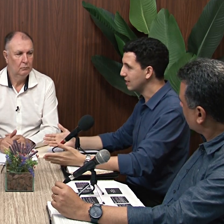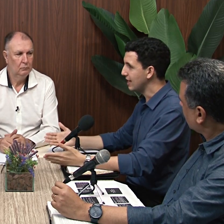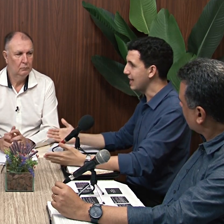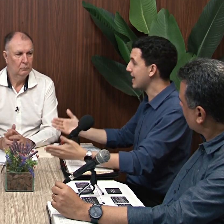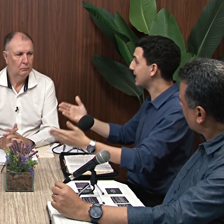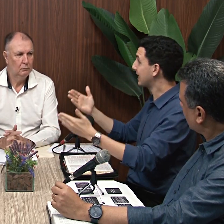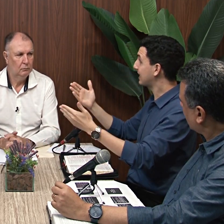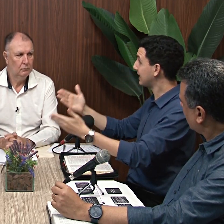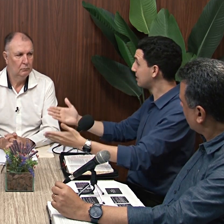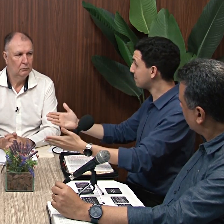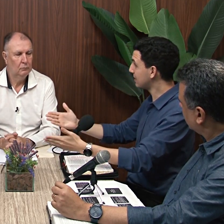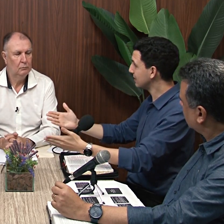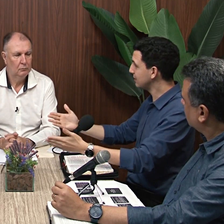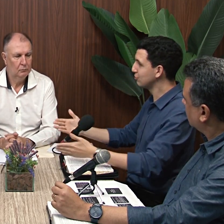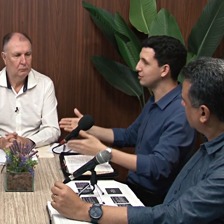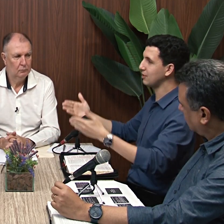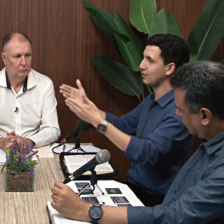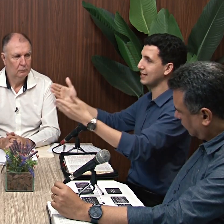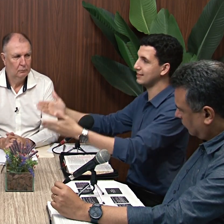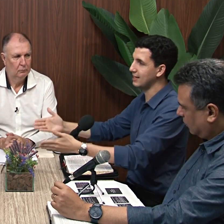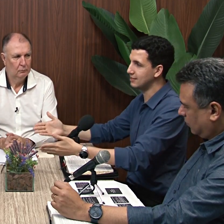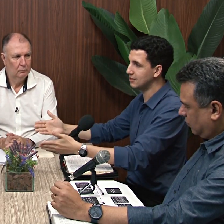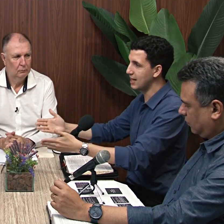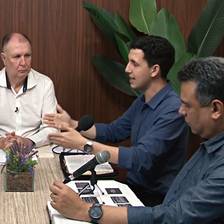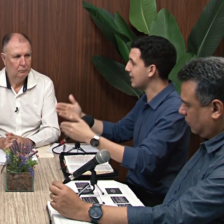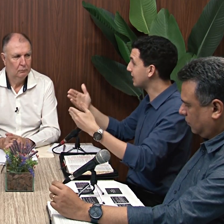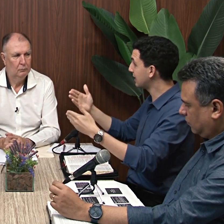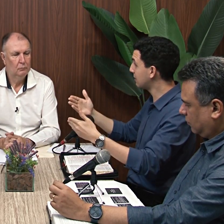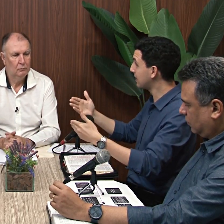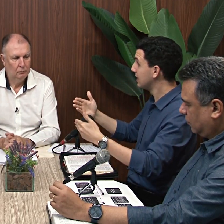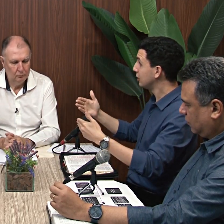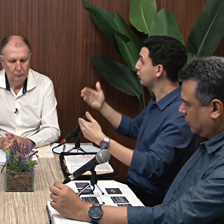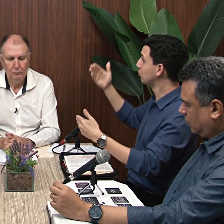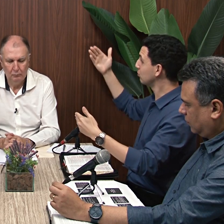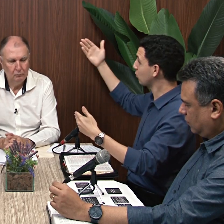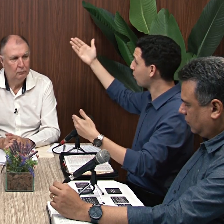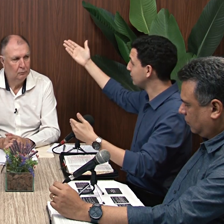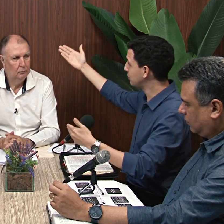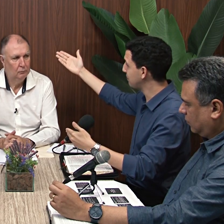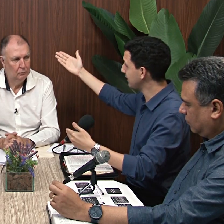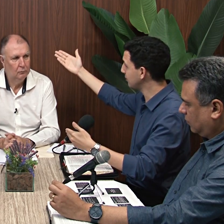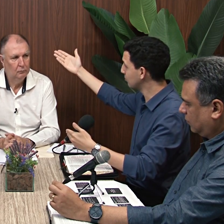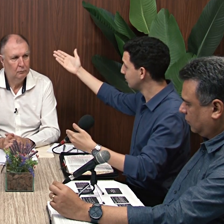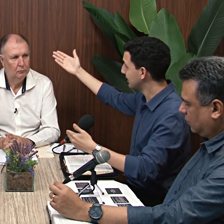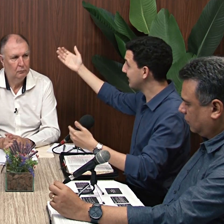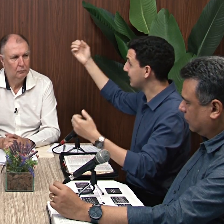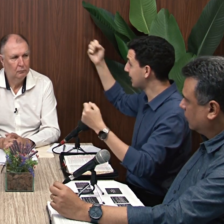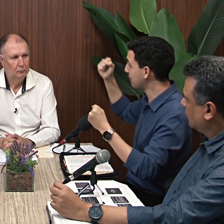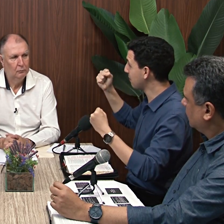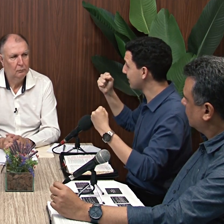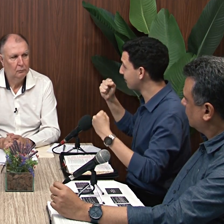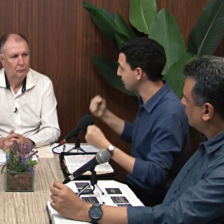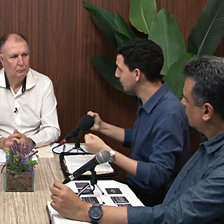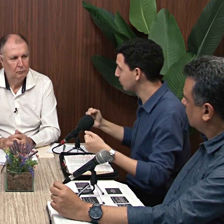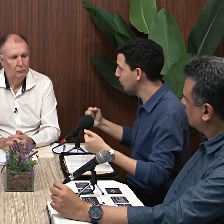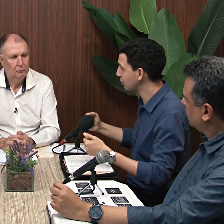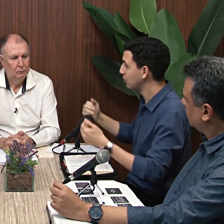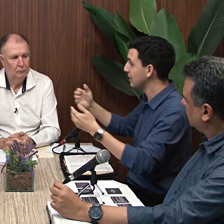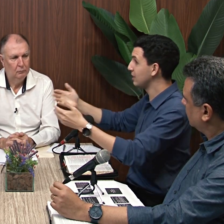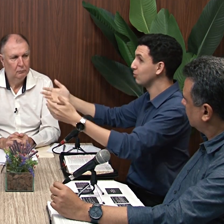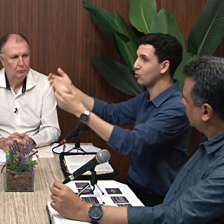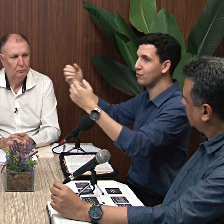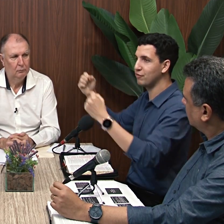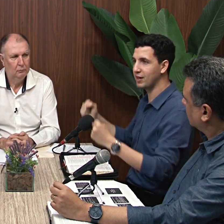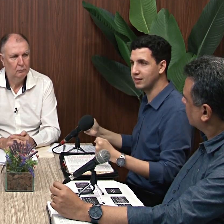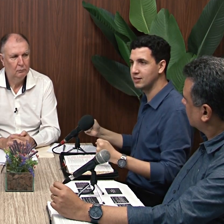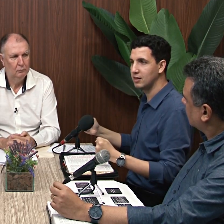vinho, ela clama e o Senhor atende. Ela clama junto com o Espírito, que clama pela vinda do noivo,